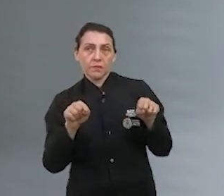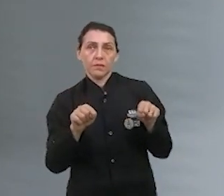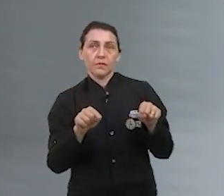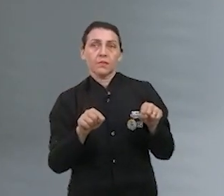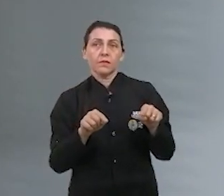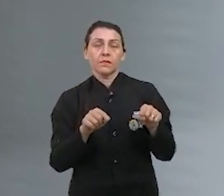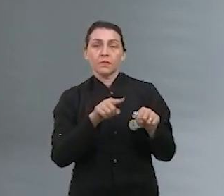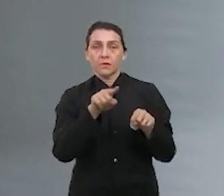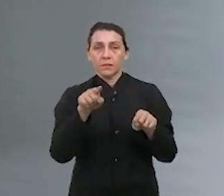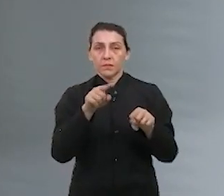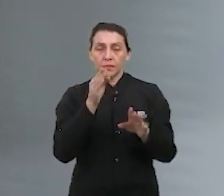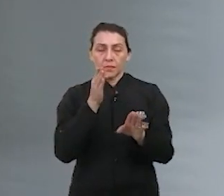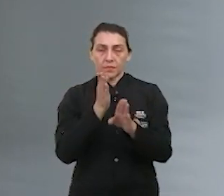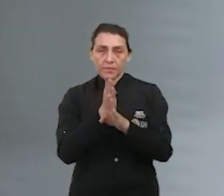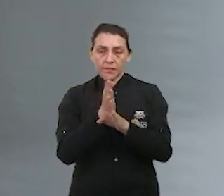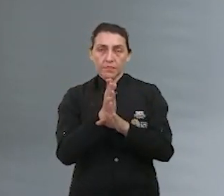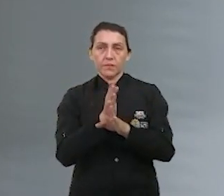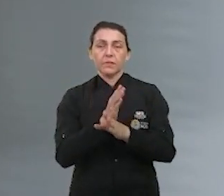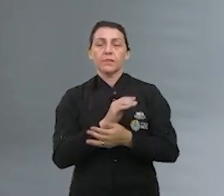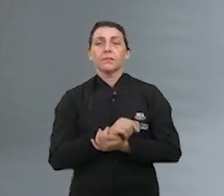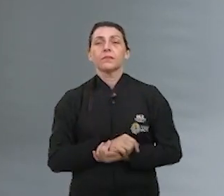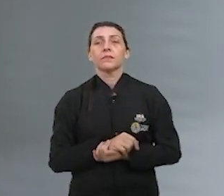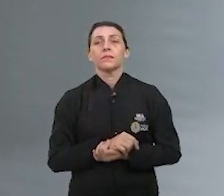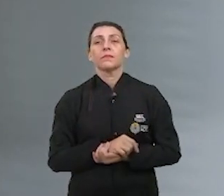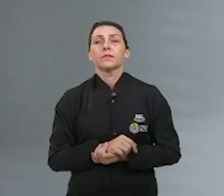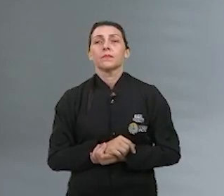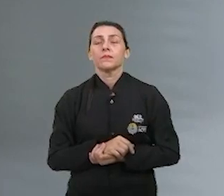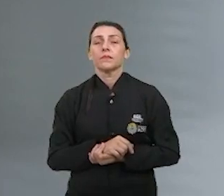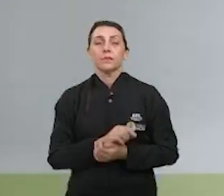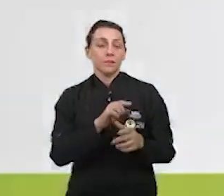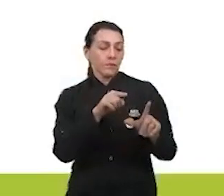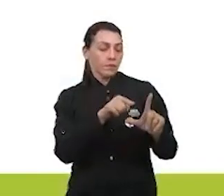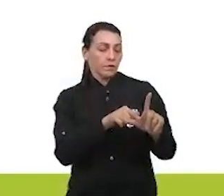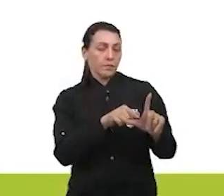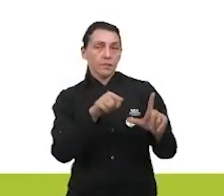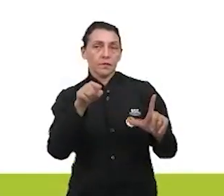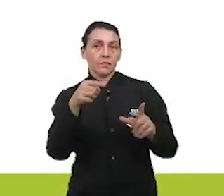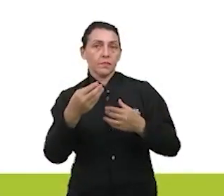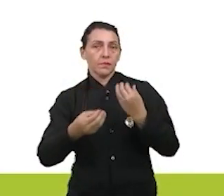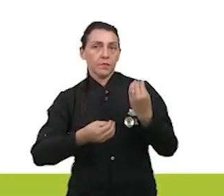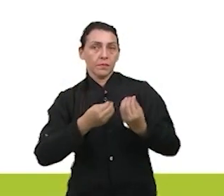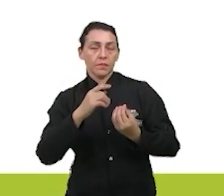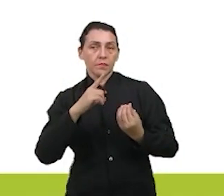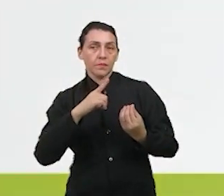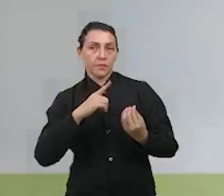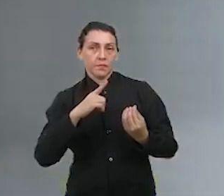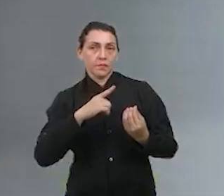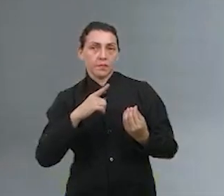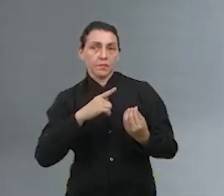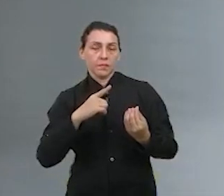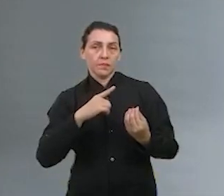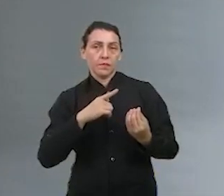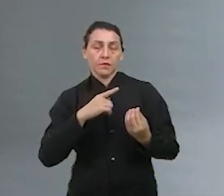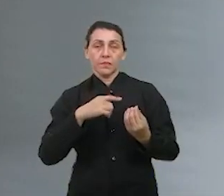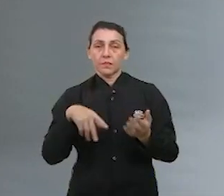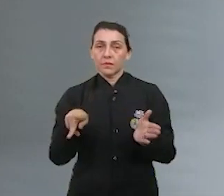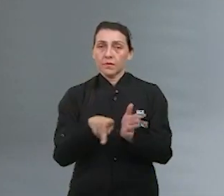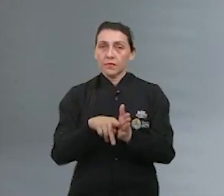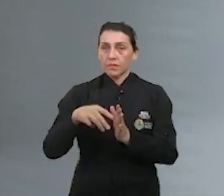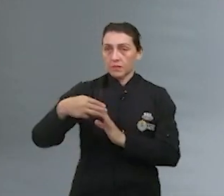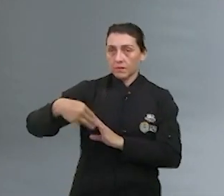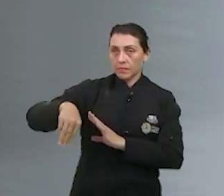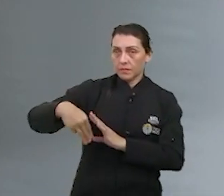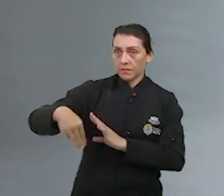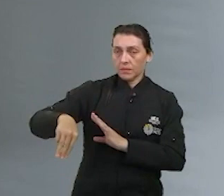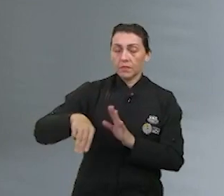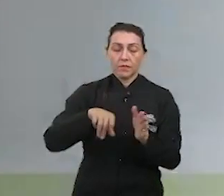lado para você identificar aí. E aí no caso o gráfico, como eu tenho uma função afim aqui da matemática, né? É